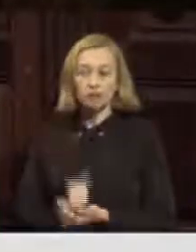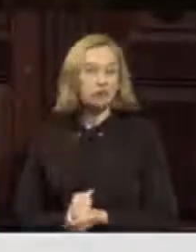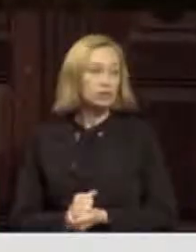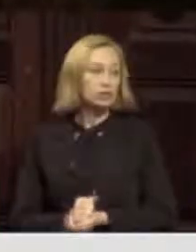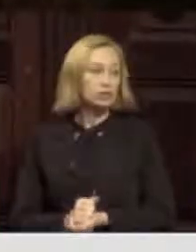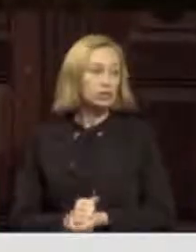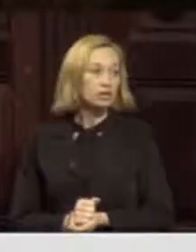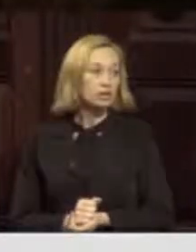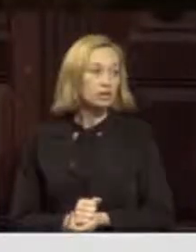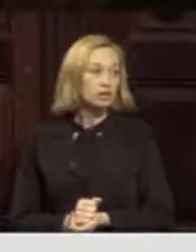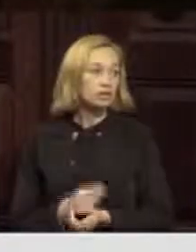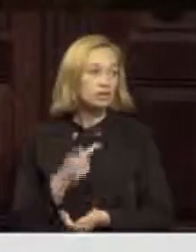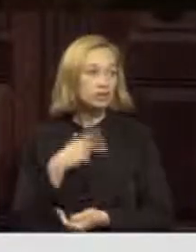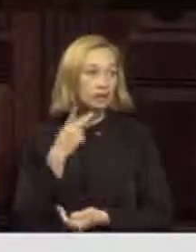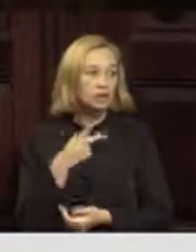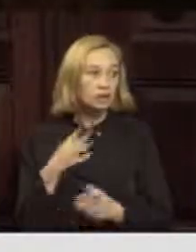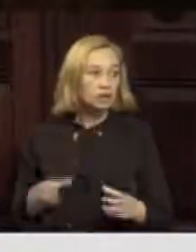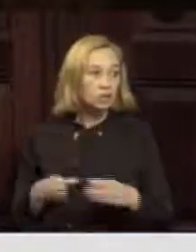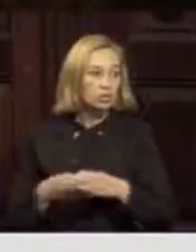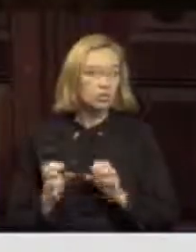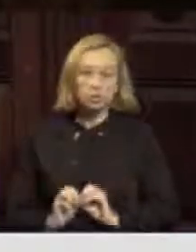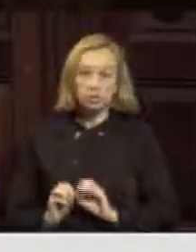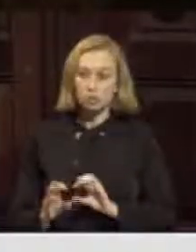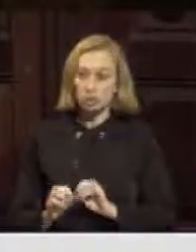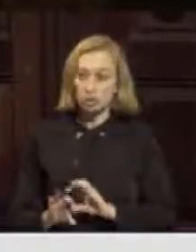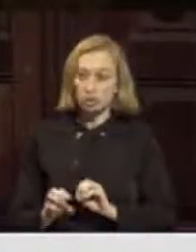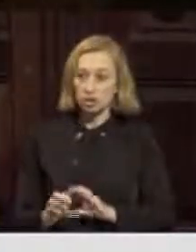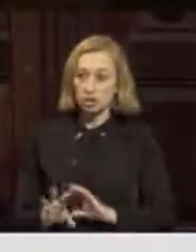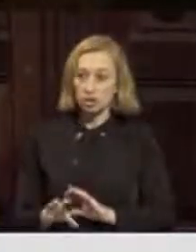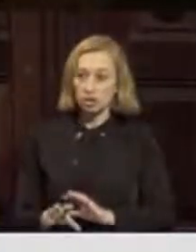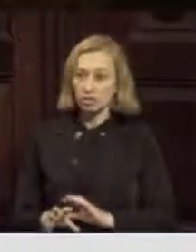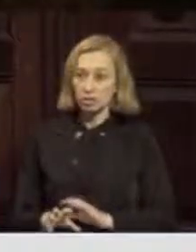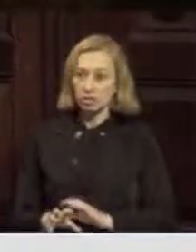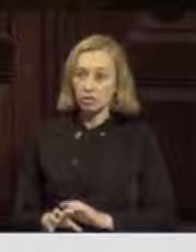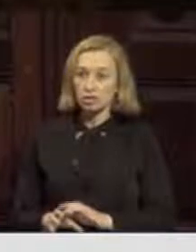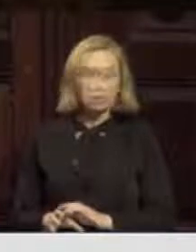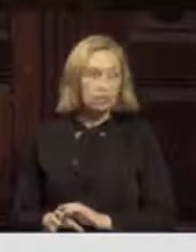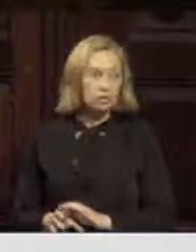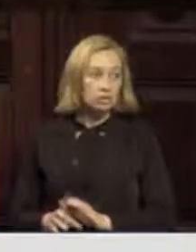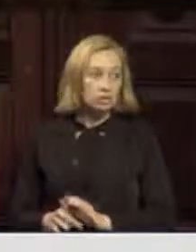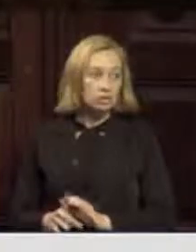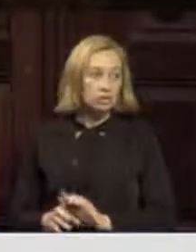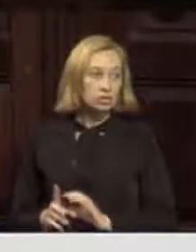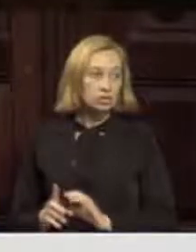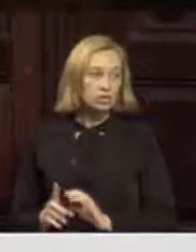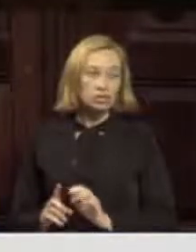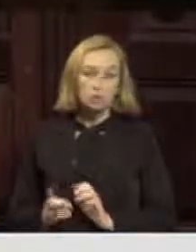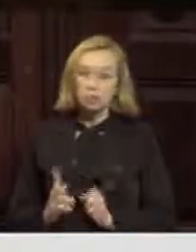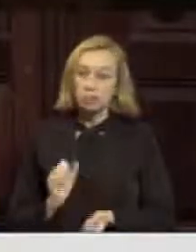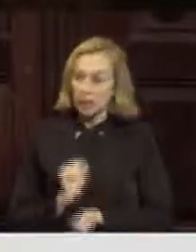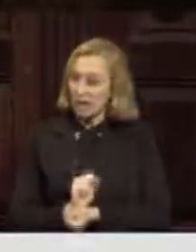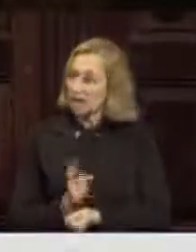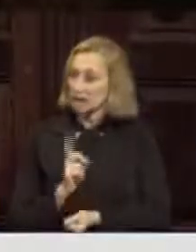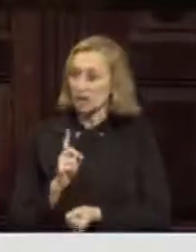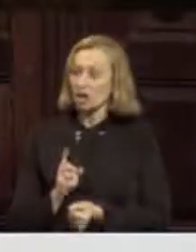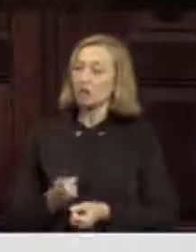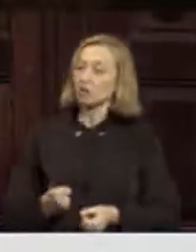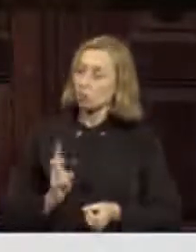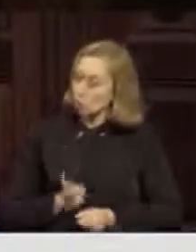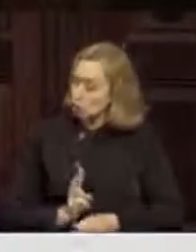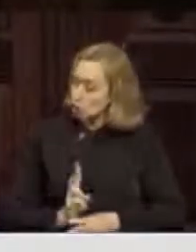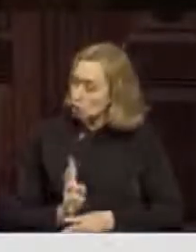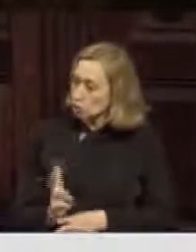trazer a palavra de que a Comissão de Educação vai resistir, vai continuar trazendo o debate